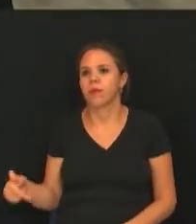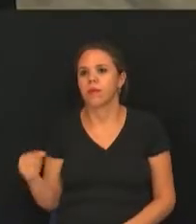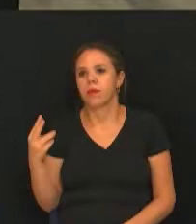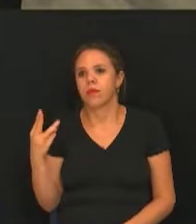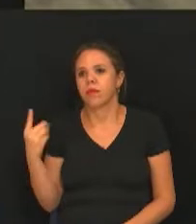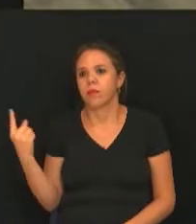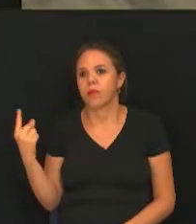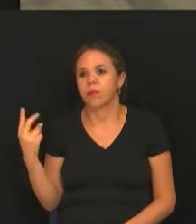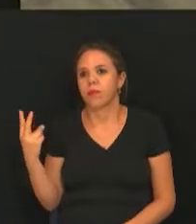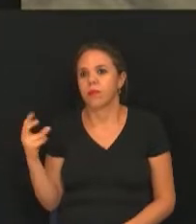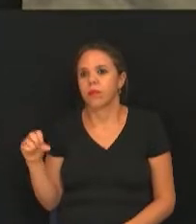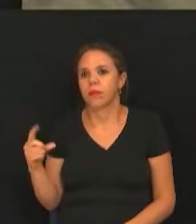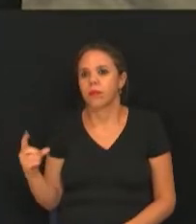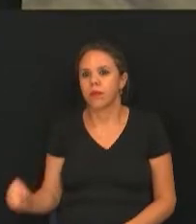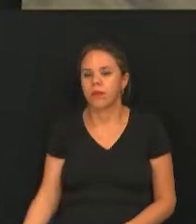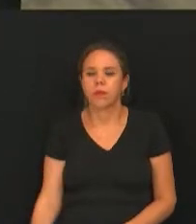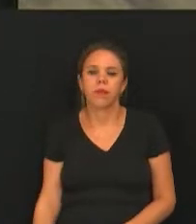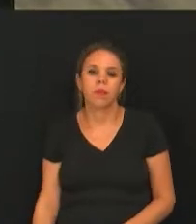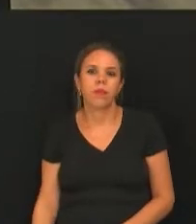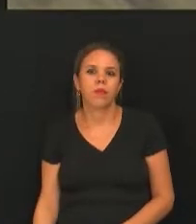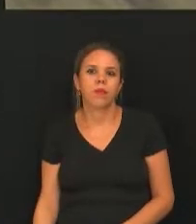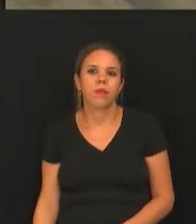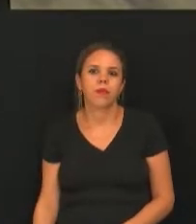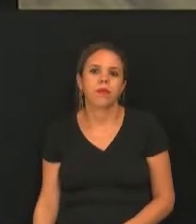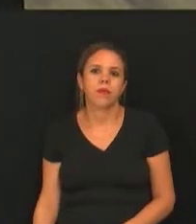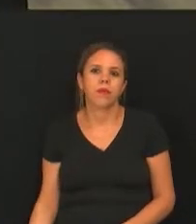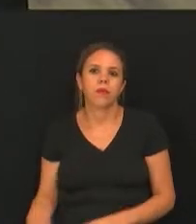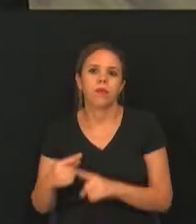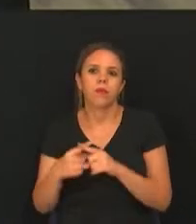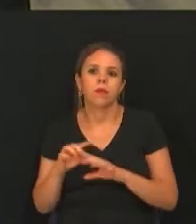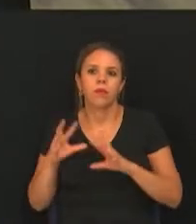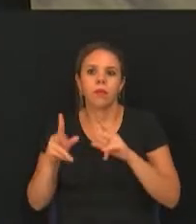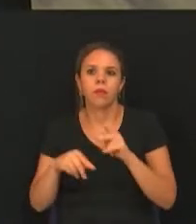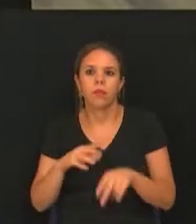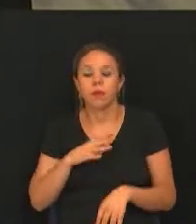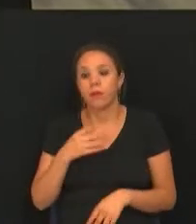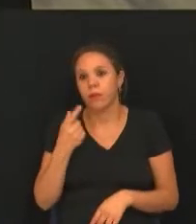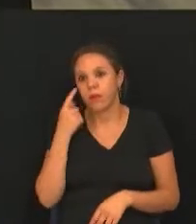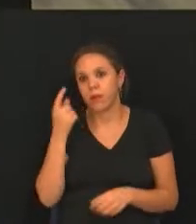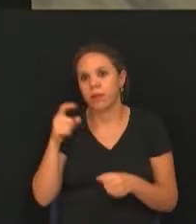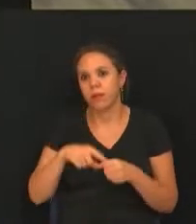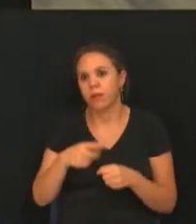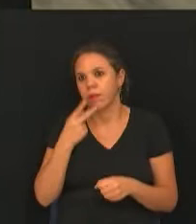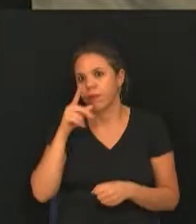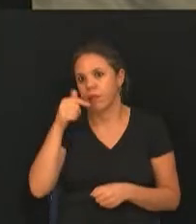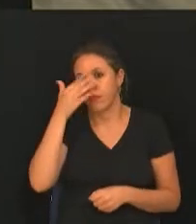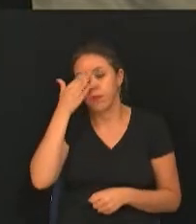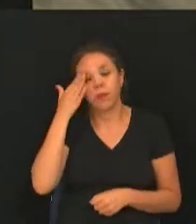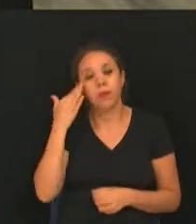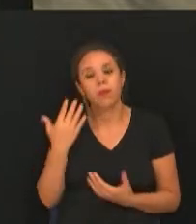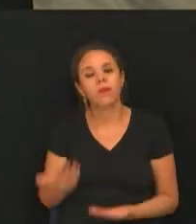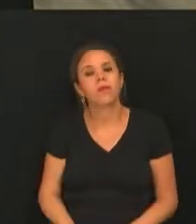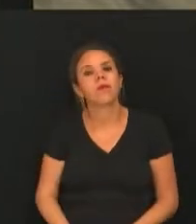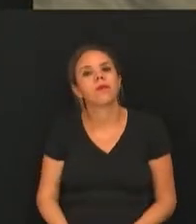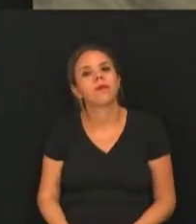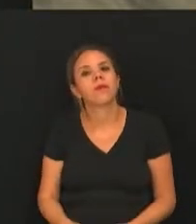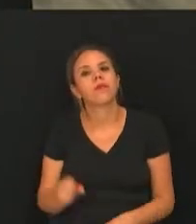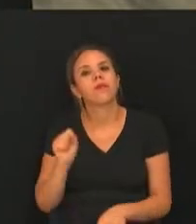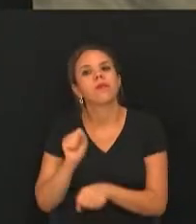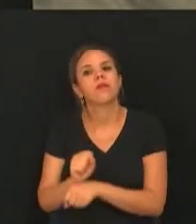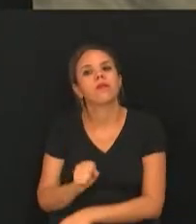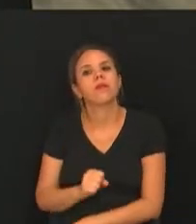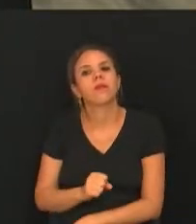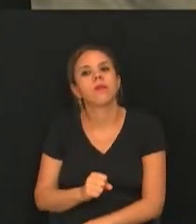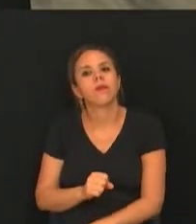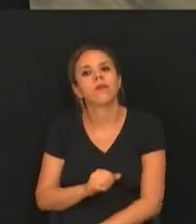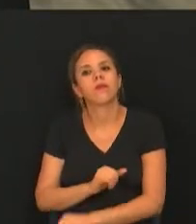3731-2910. E sobre esse assunto, esse jogo aí que vai mexer com toda a cidade, a gente volta a falar daqui a pouquinho, então não saia daí. Essas foram